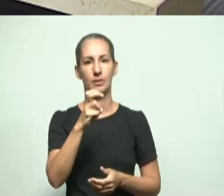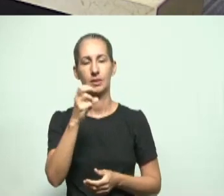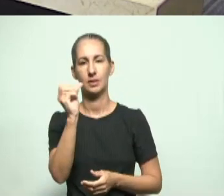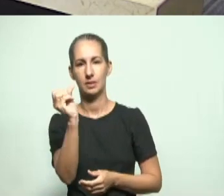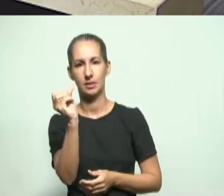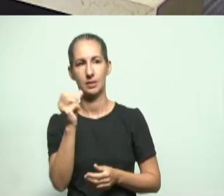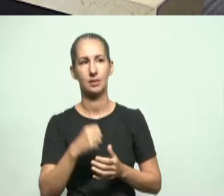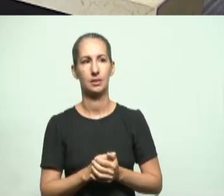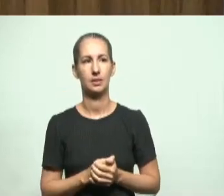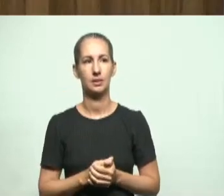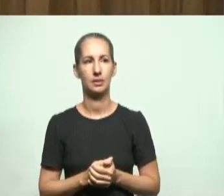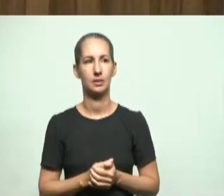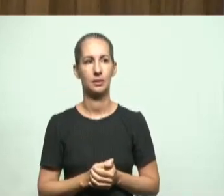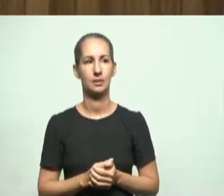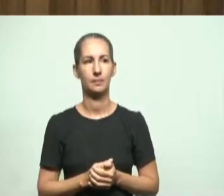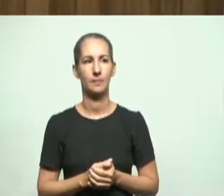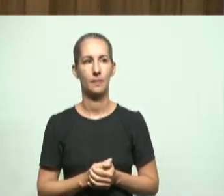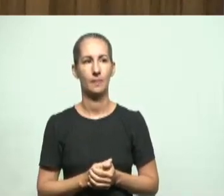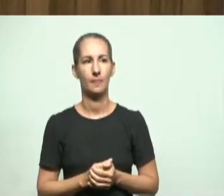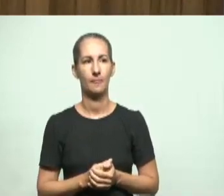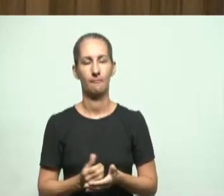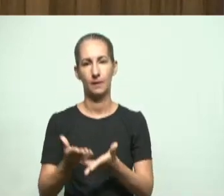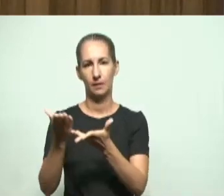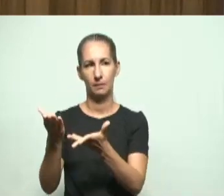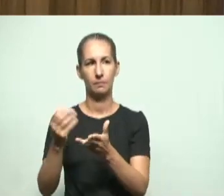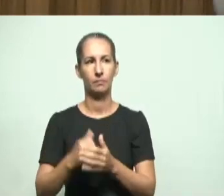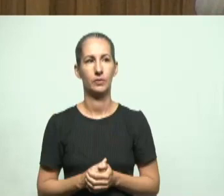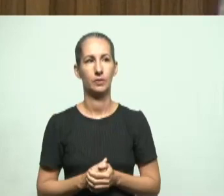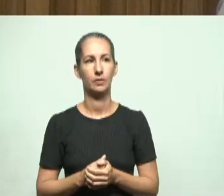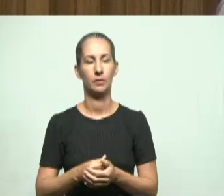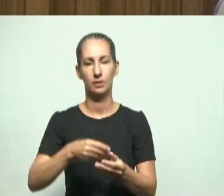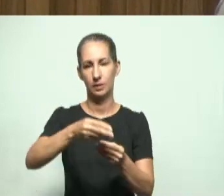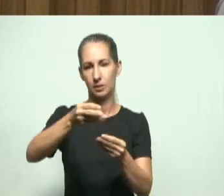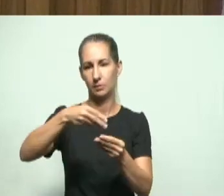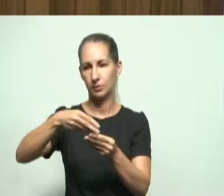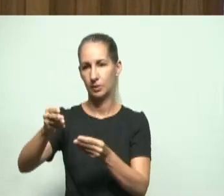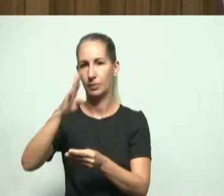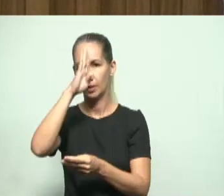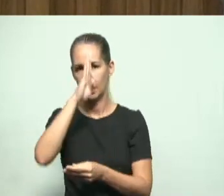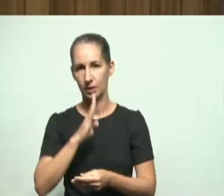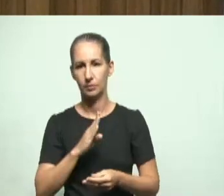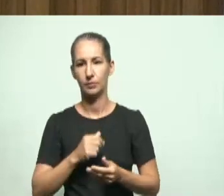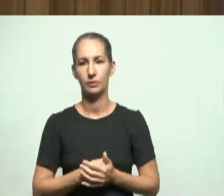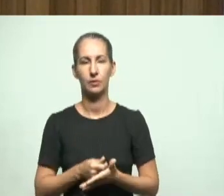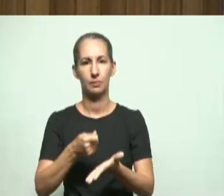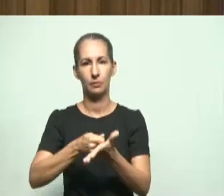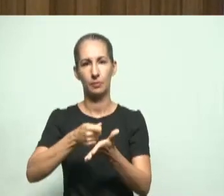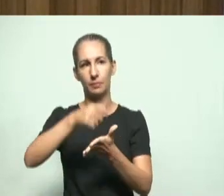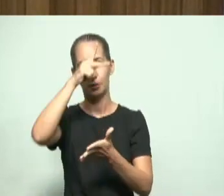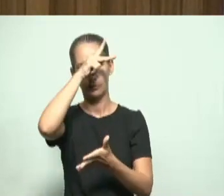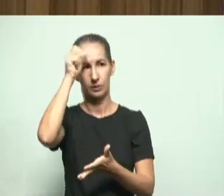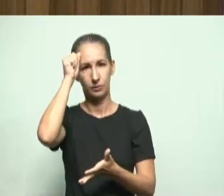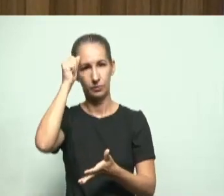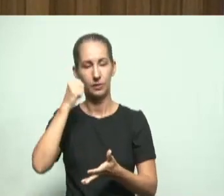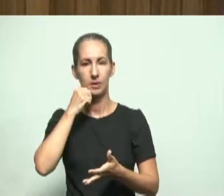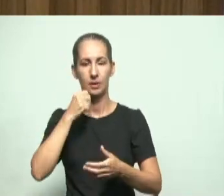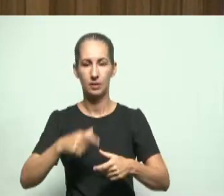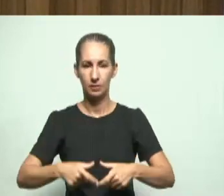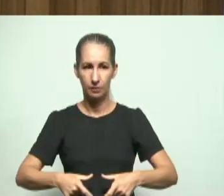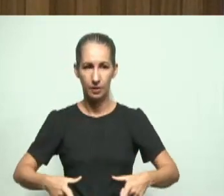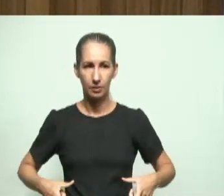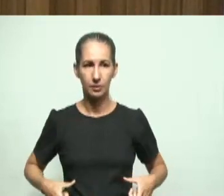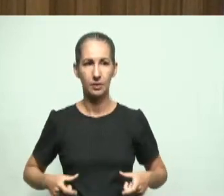356, de 19 de abril de 2012, que dispõe sobre a distribuição gratuita e obrigatória pelo Poder Público Municipal de fraldas